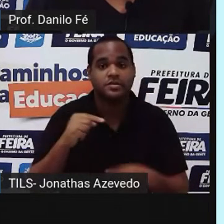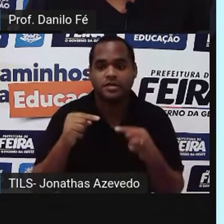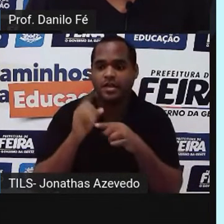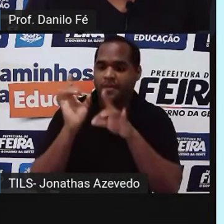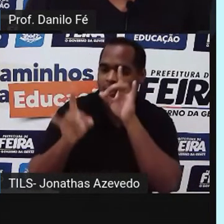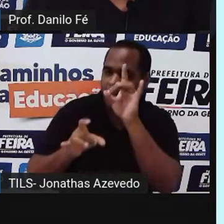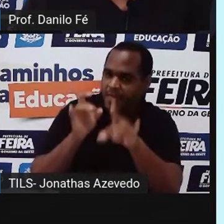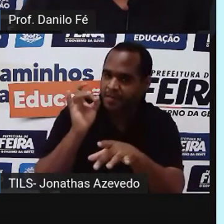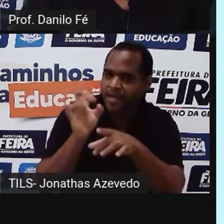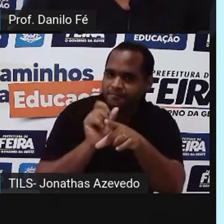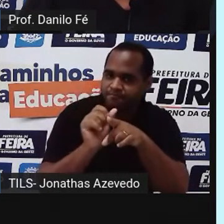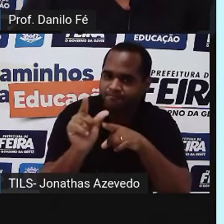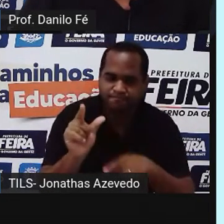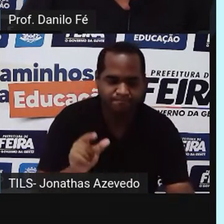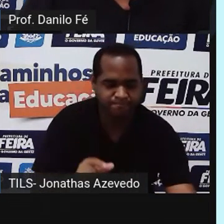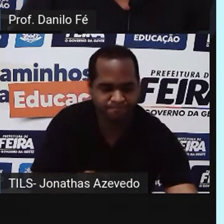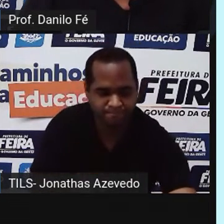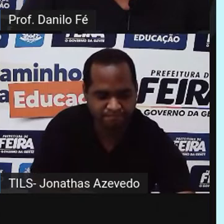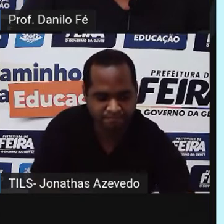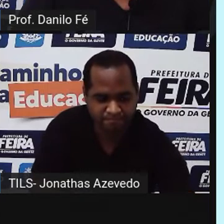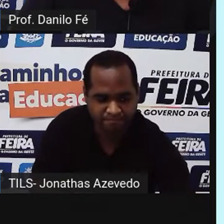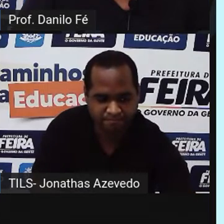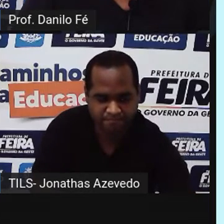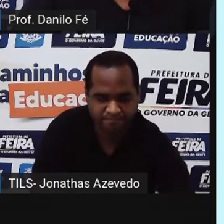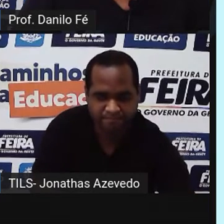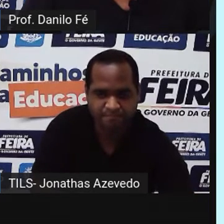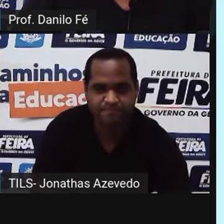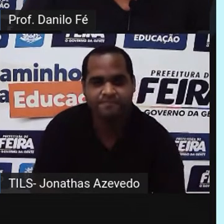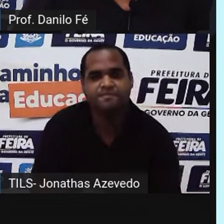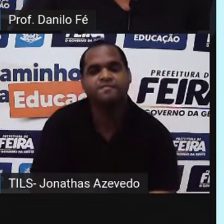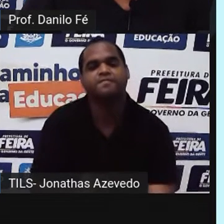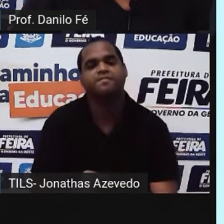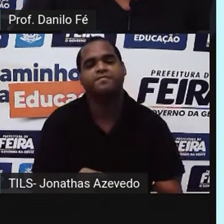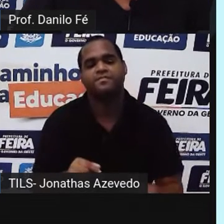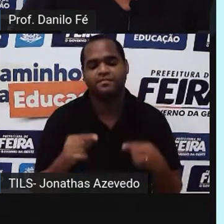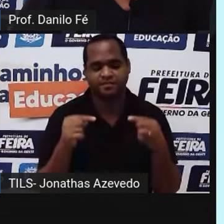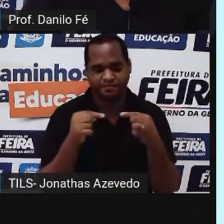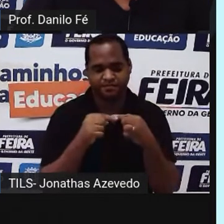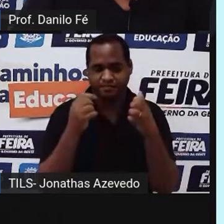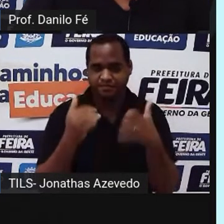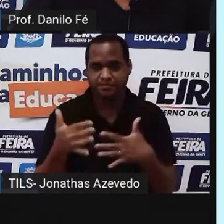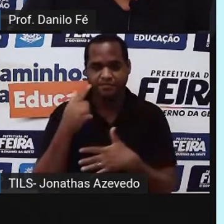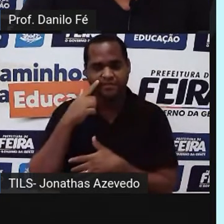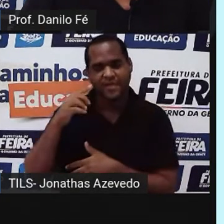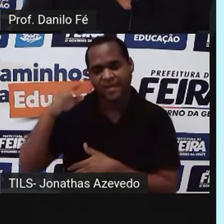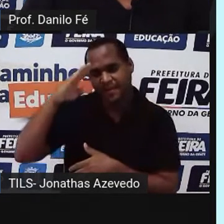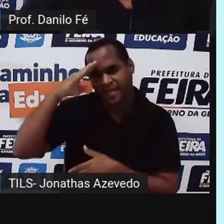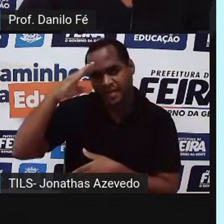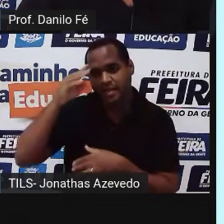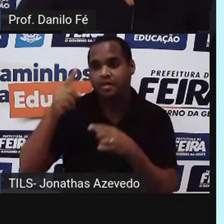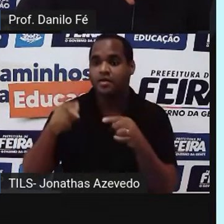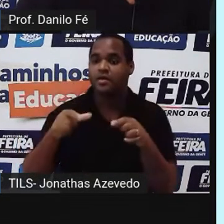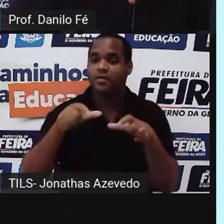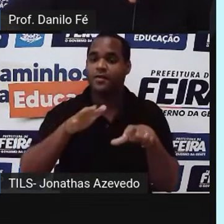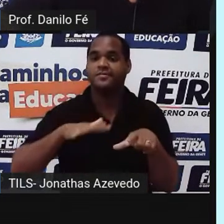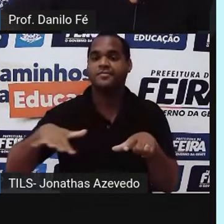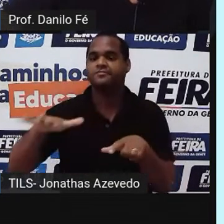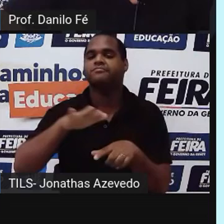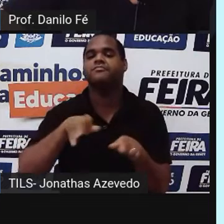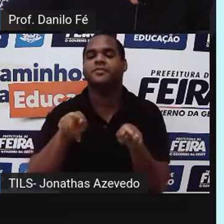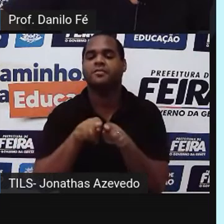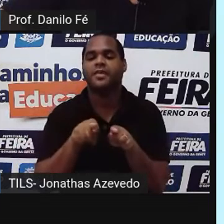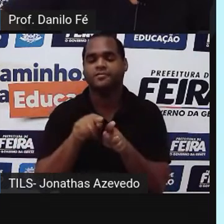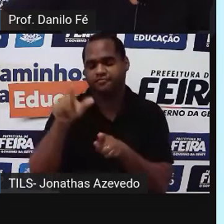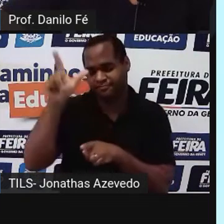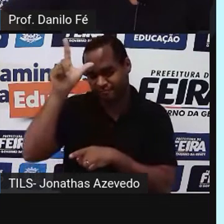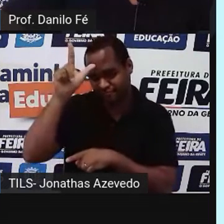expulsa. Bem, e aí segue a batalha no Pacífico e na Alemanha. E a Alemanha, ela,